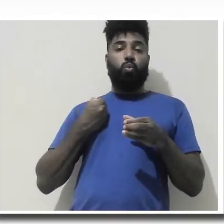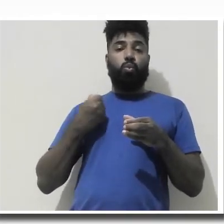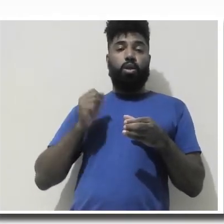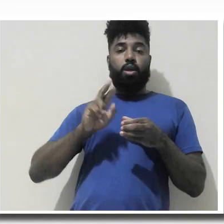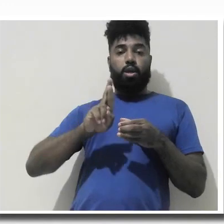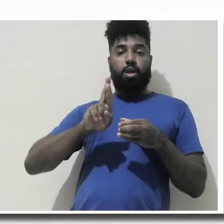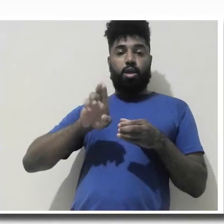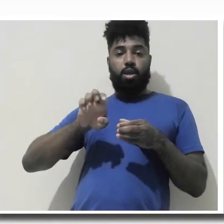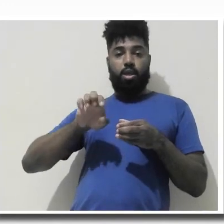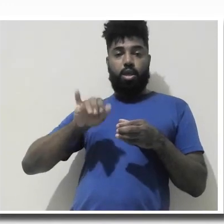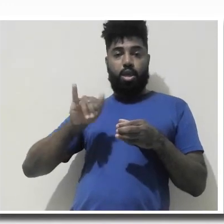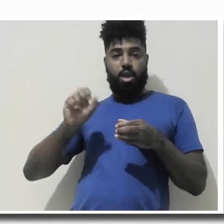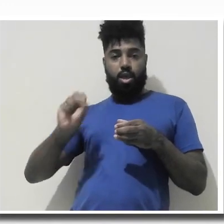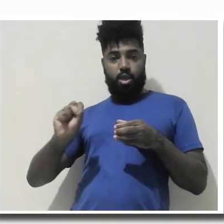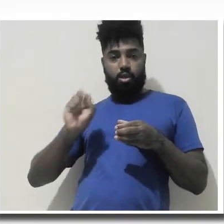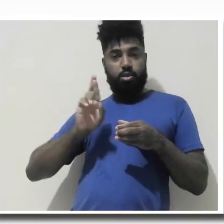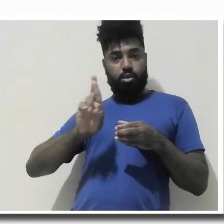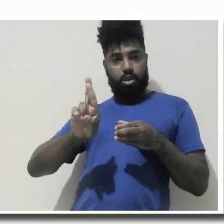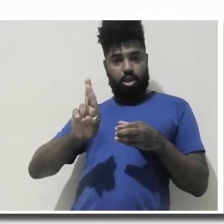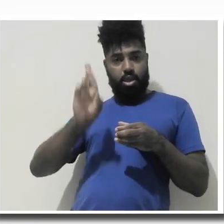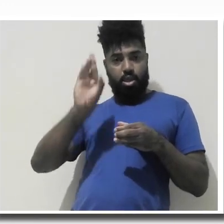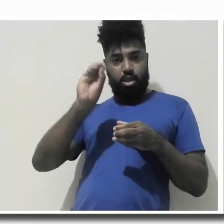reais